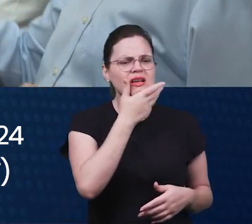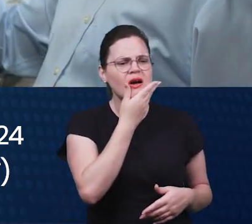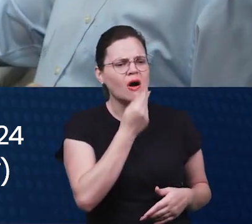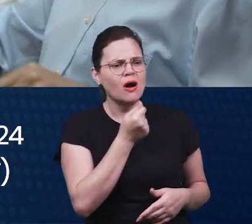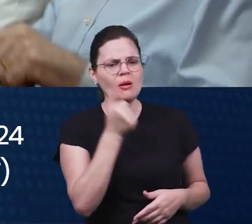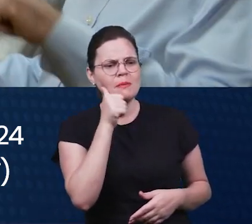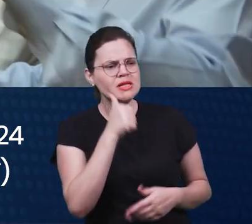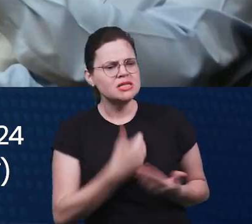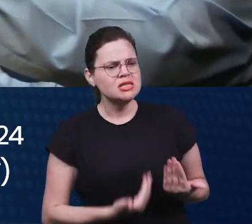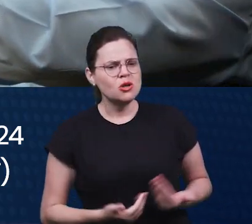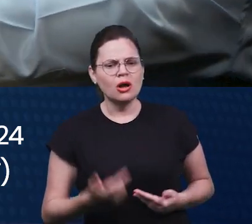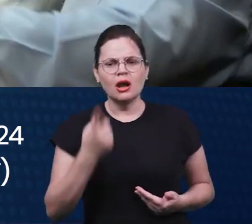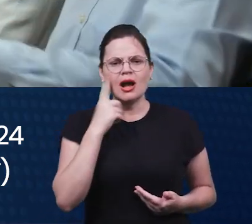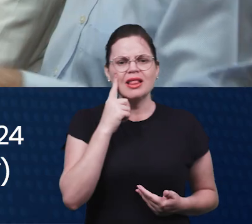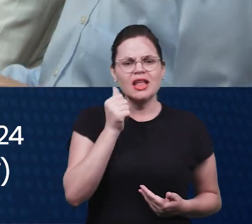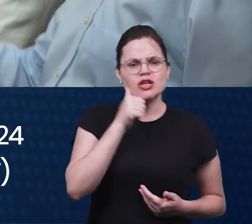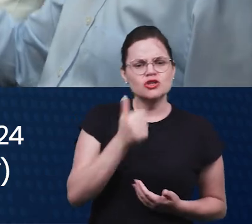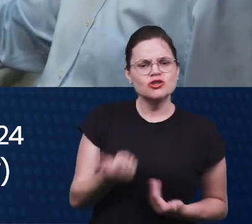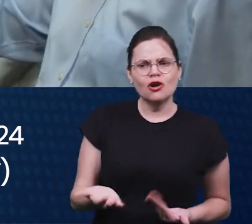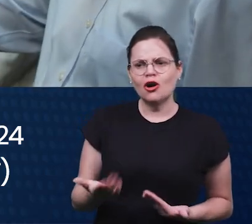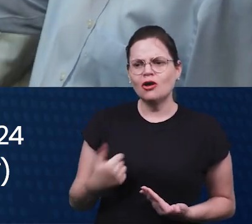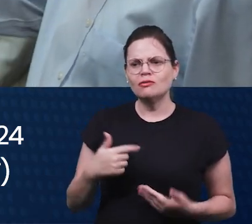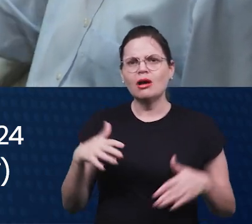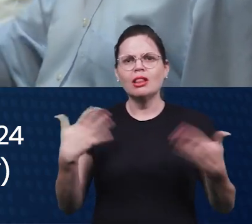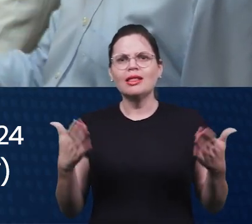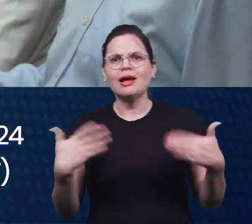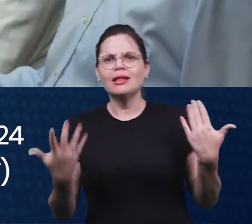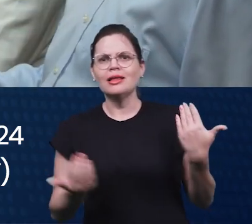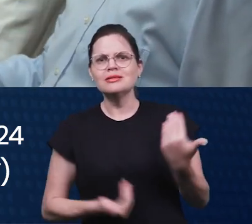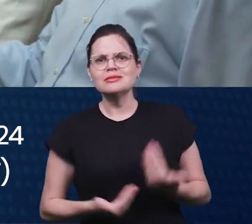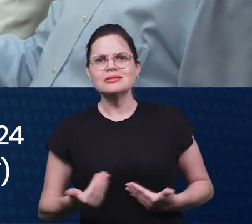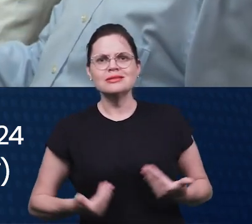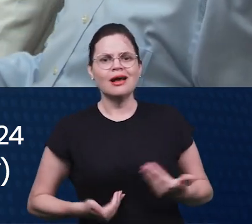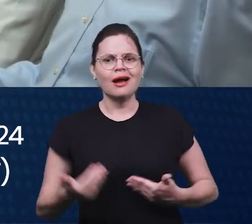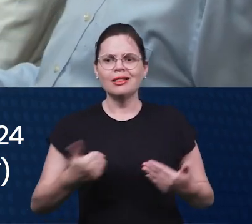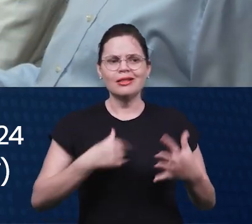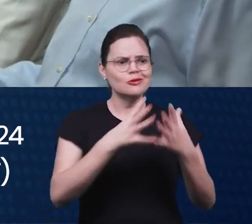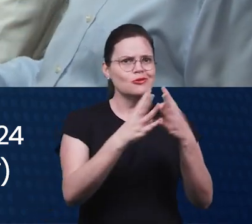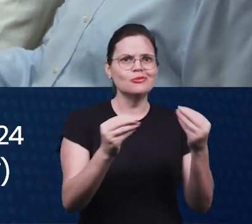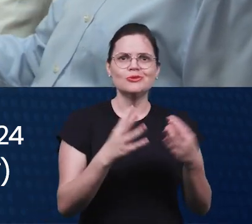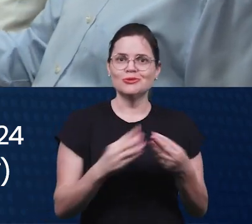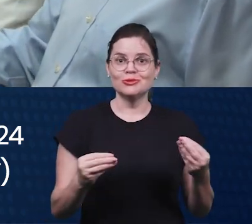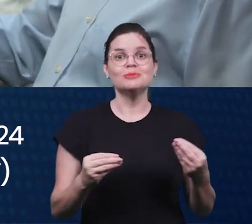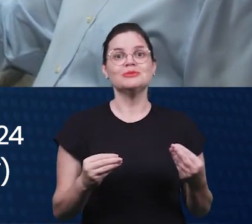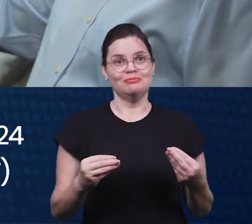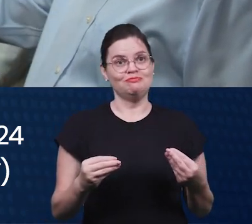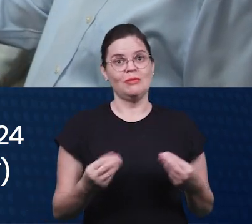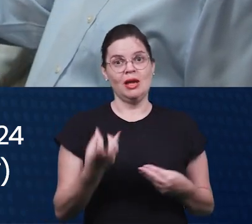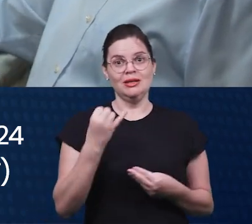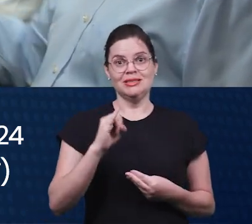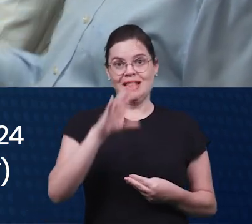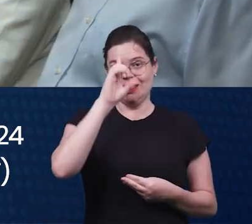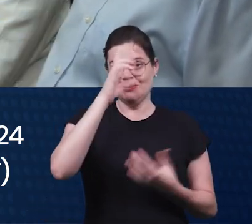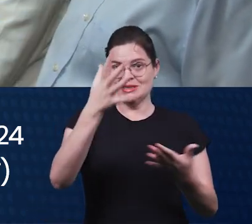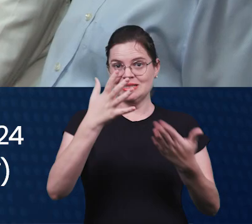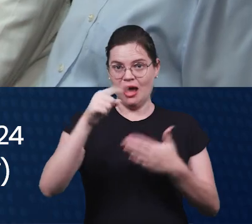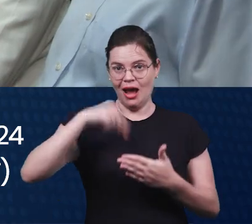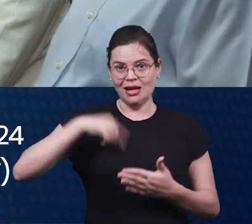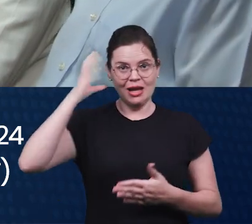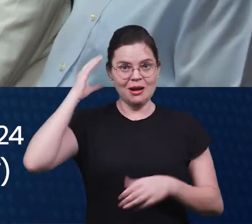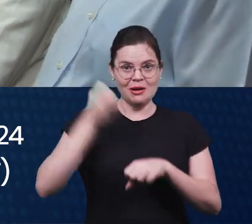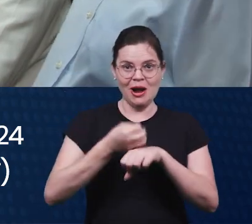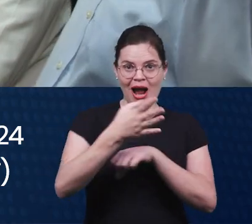aquela senhora? Cadê aquele jovem? Cadê aquela jovem? Se Deus quiser, vai ter um dia que esse podcast não vai